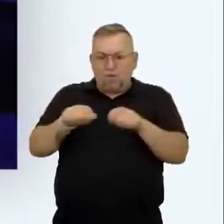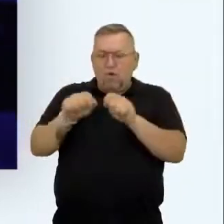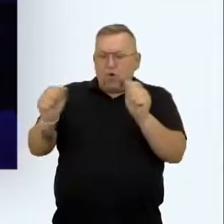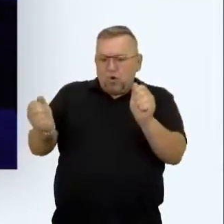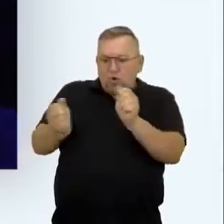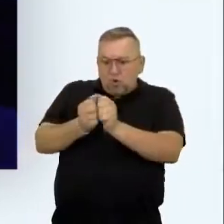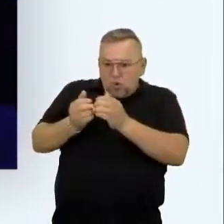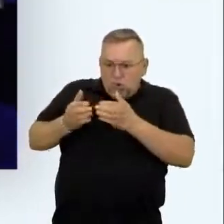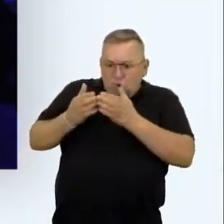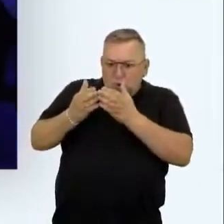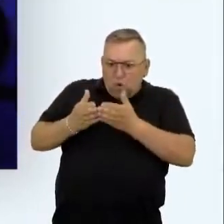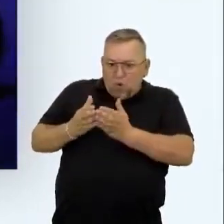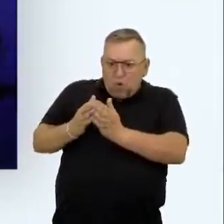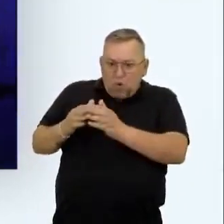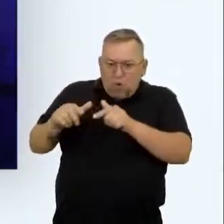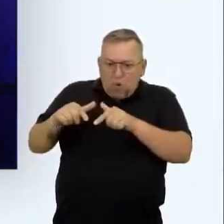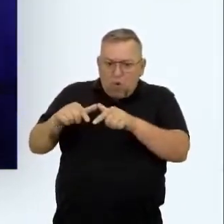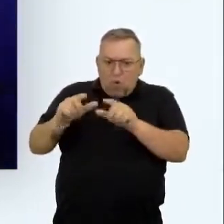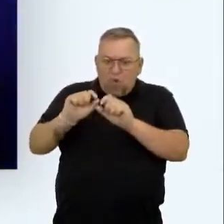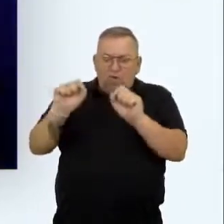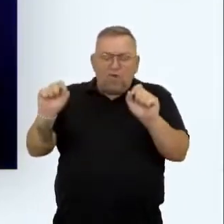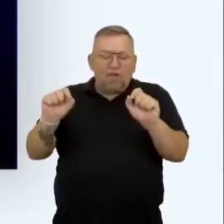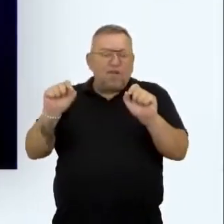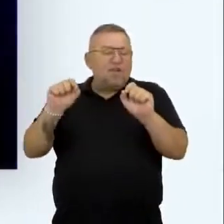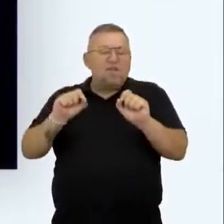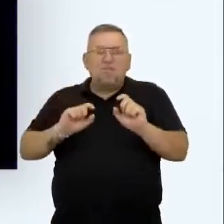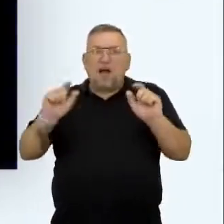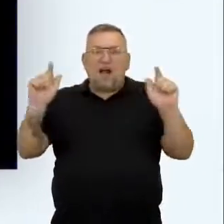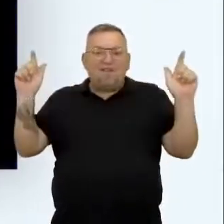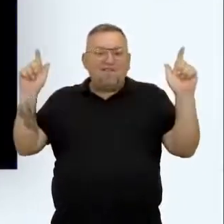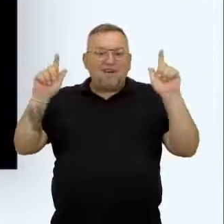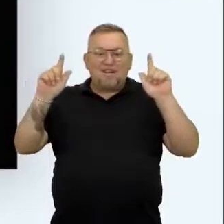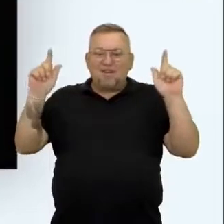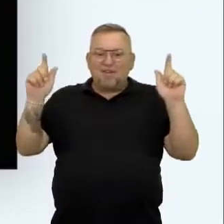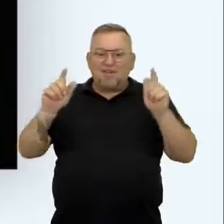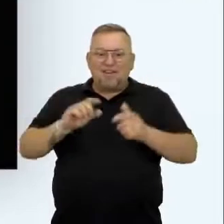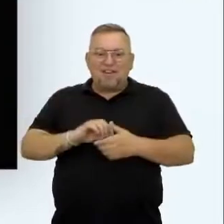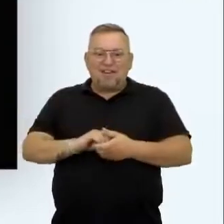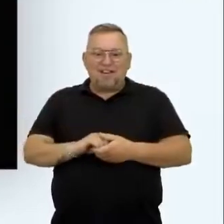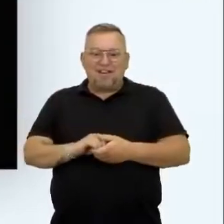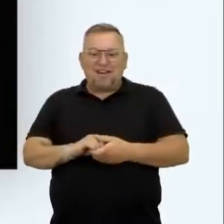seu barco e fazer disso uma grande aventura.